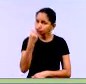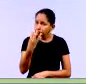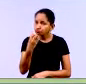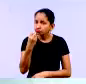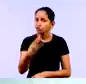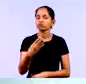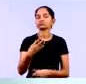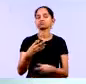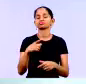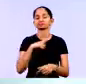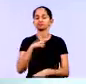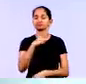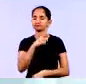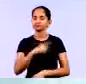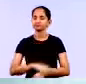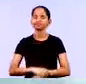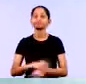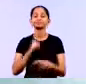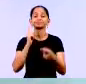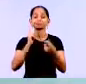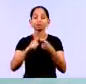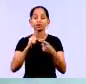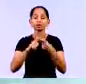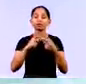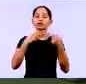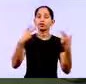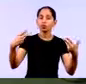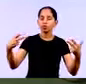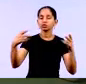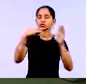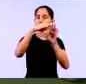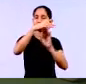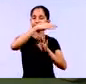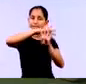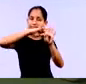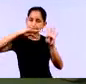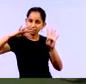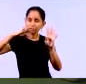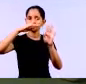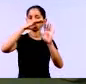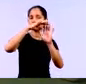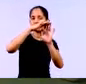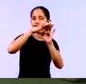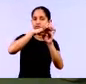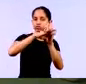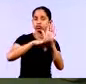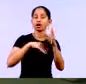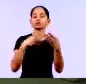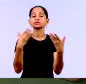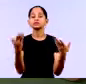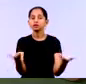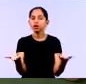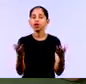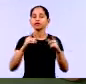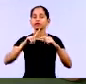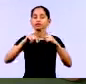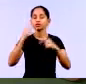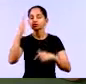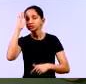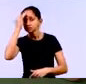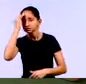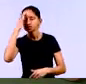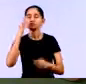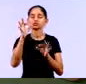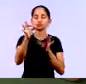gestão orçamentária. Porque através dessas planilhas, professor, É ou não é uma coisa assim, ó, você tem toda